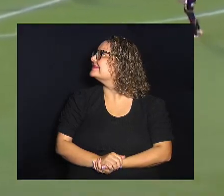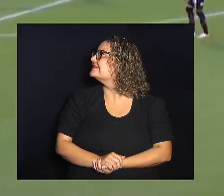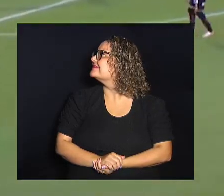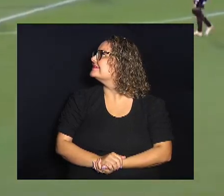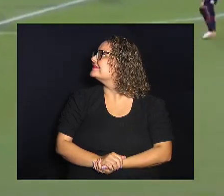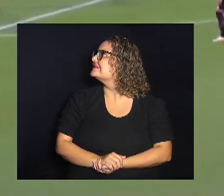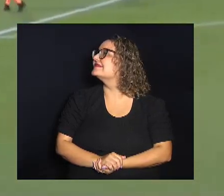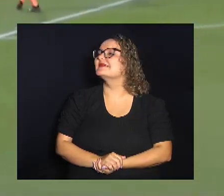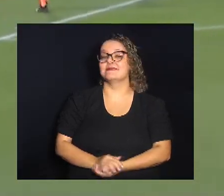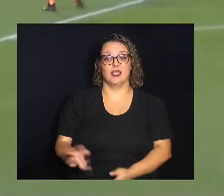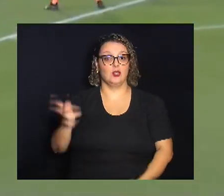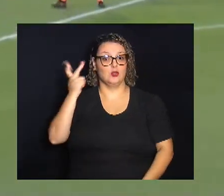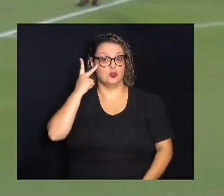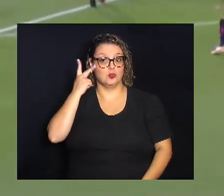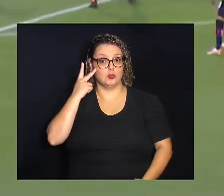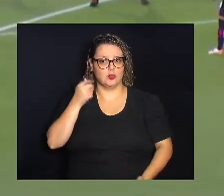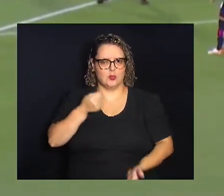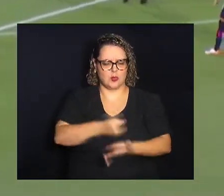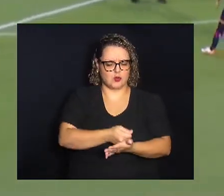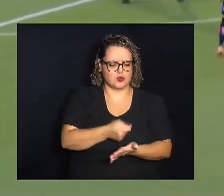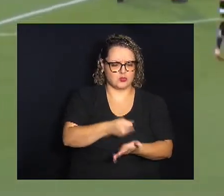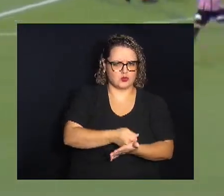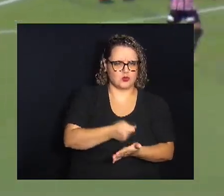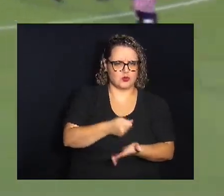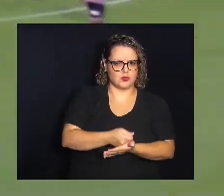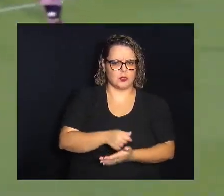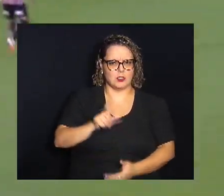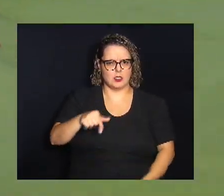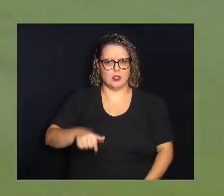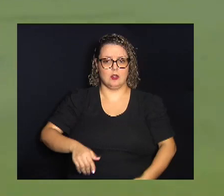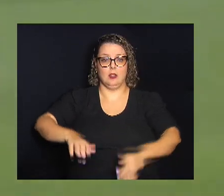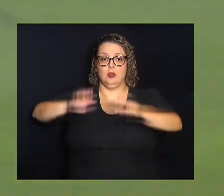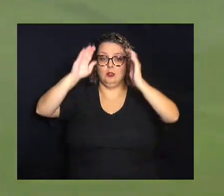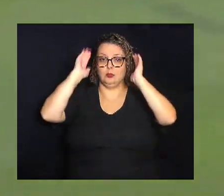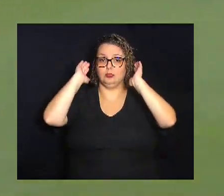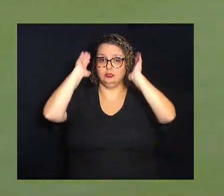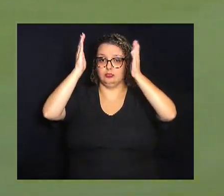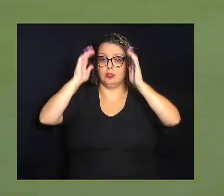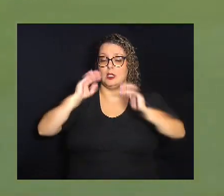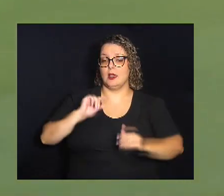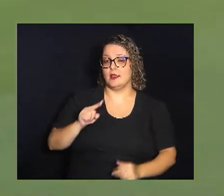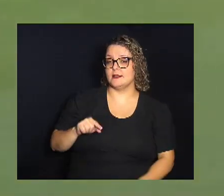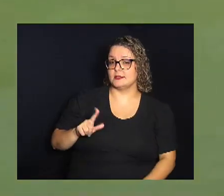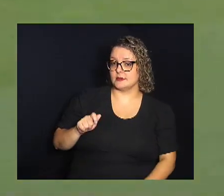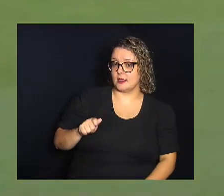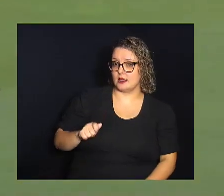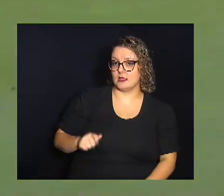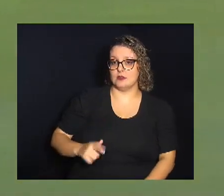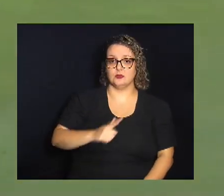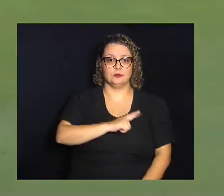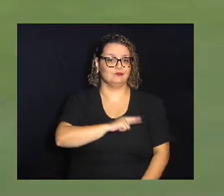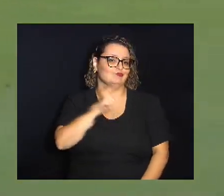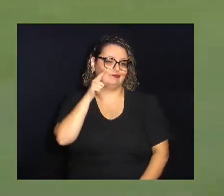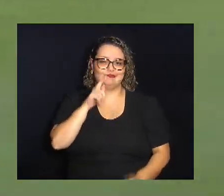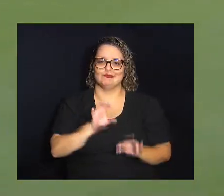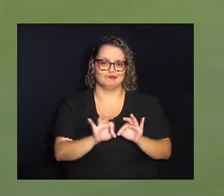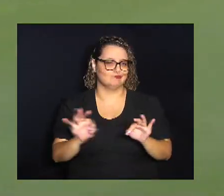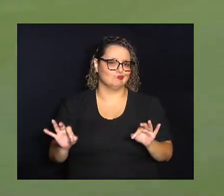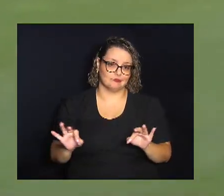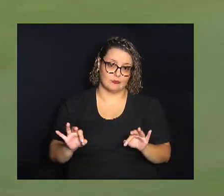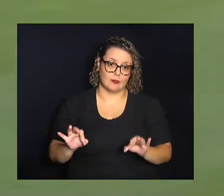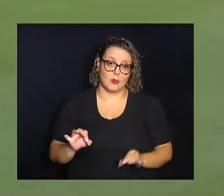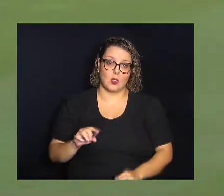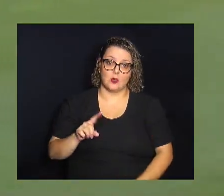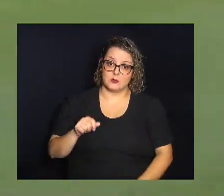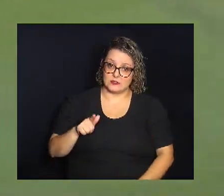O São Paulo começou pressionando e após cobrança de escanteio, a zaga do Guarani não conseguiu afastar. O zagueiro